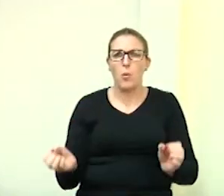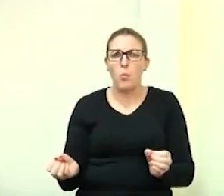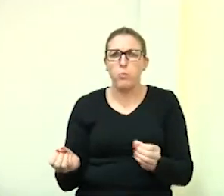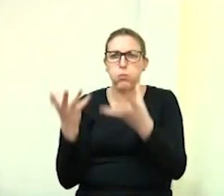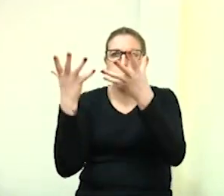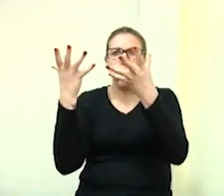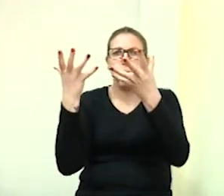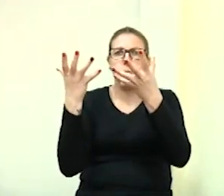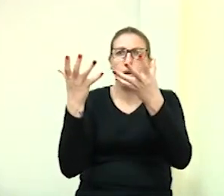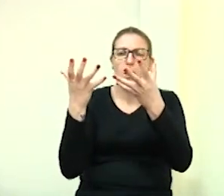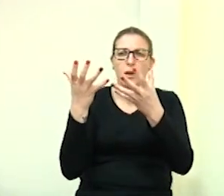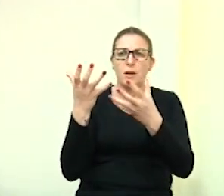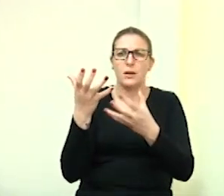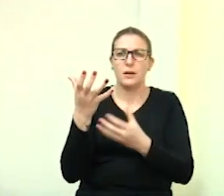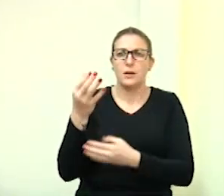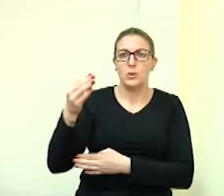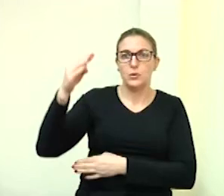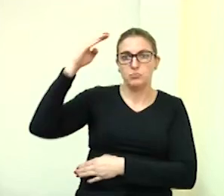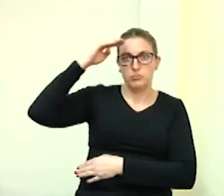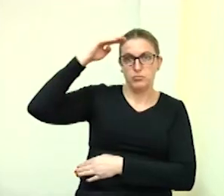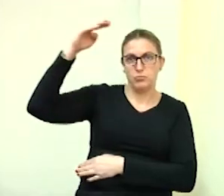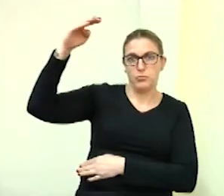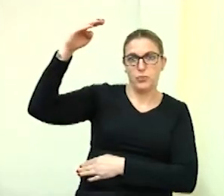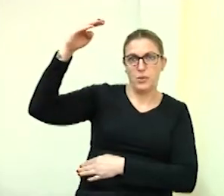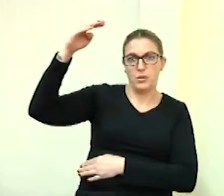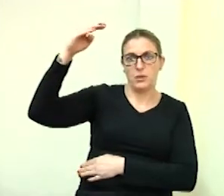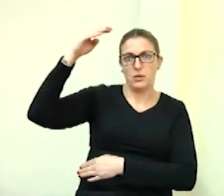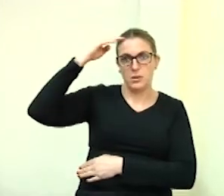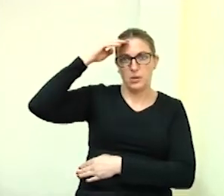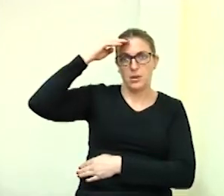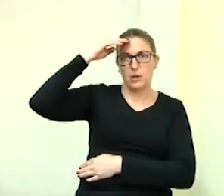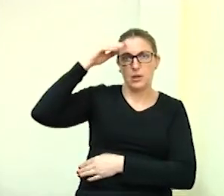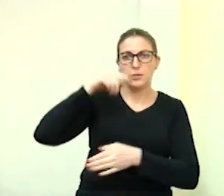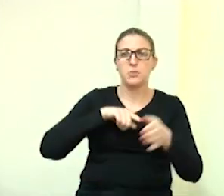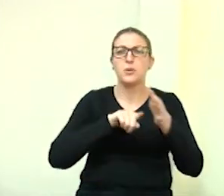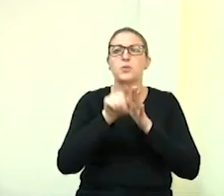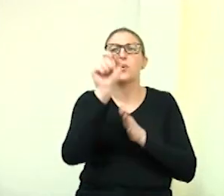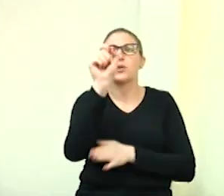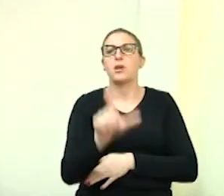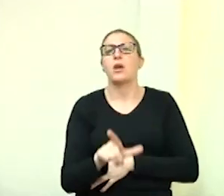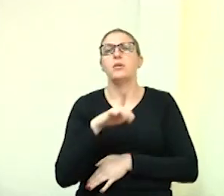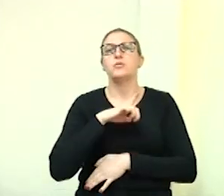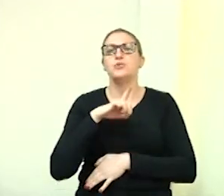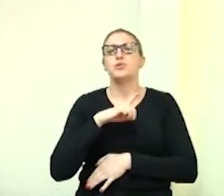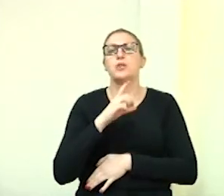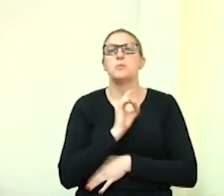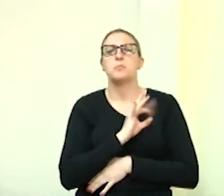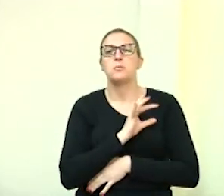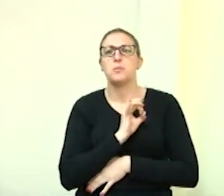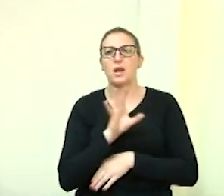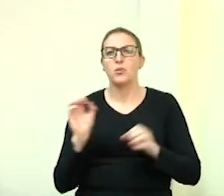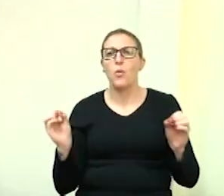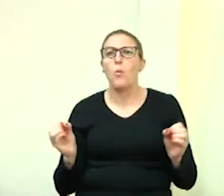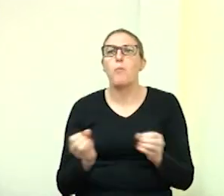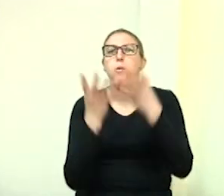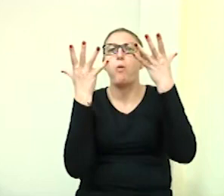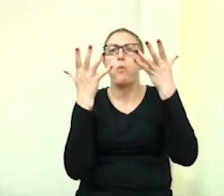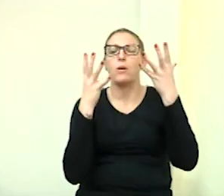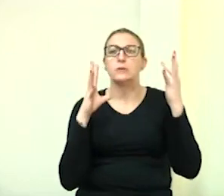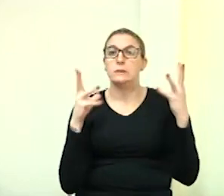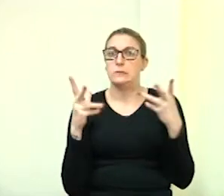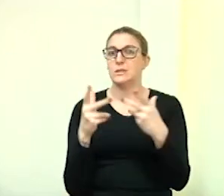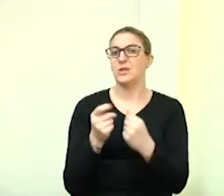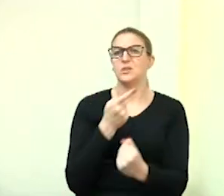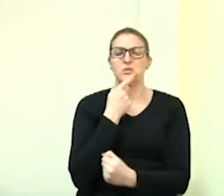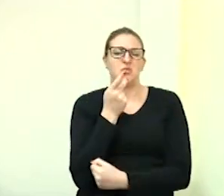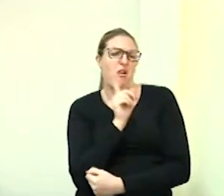para a moçada lá que estava quem tinha medo de granada e aí todo mundo se achando bem